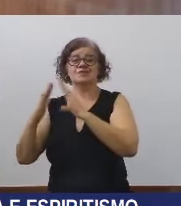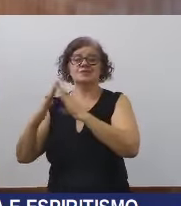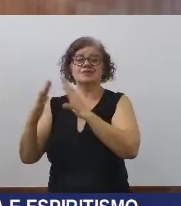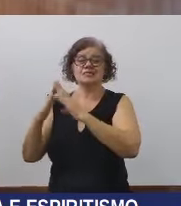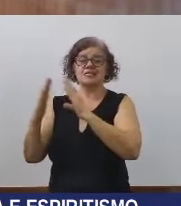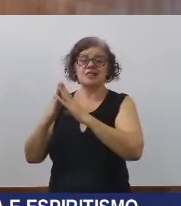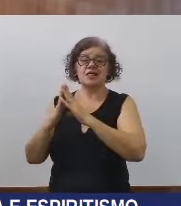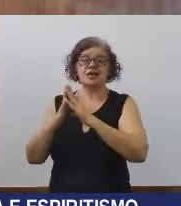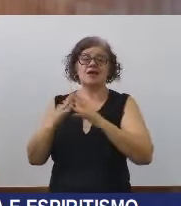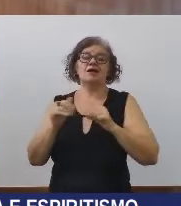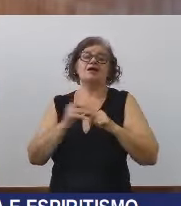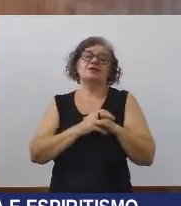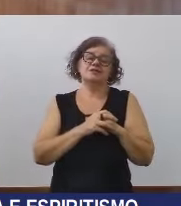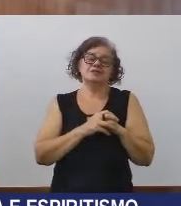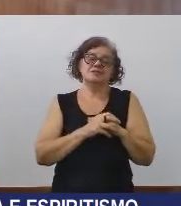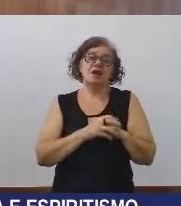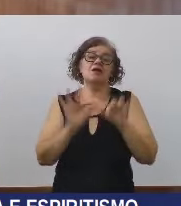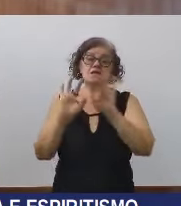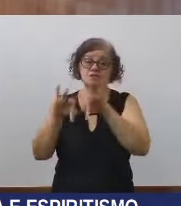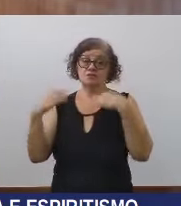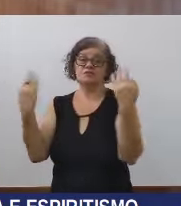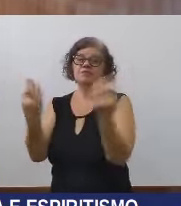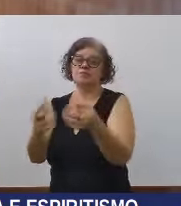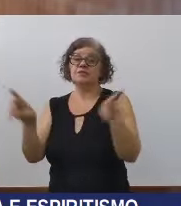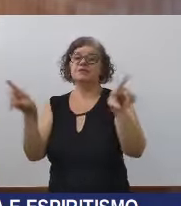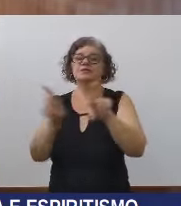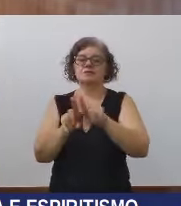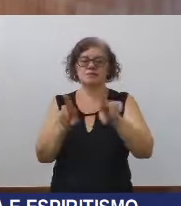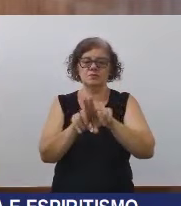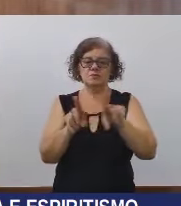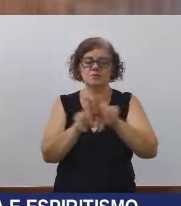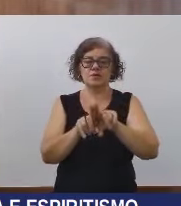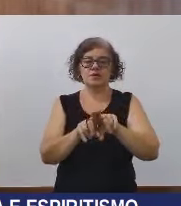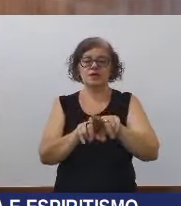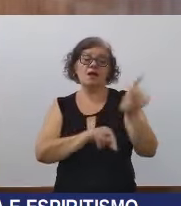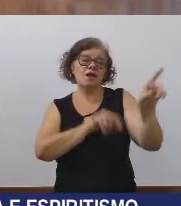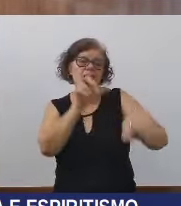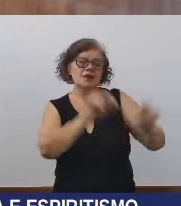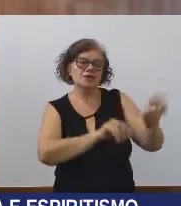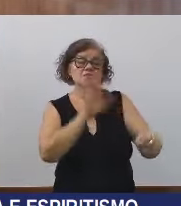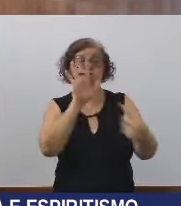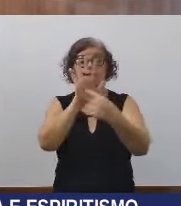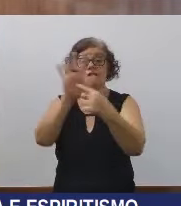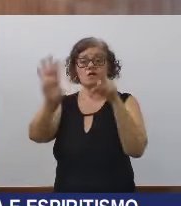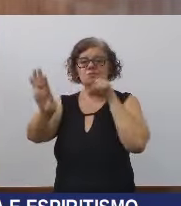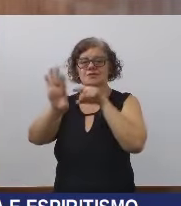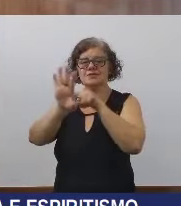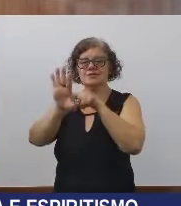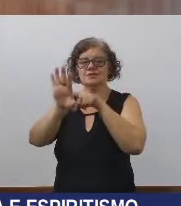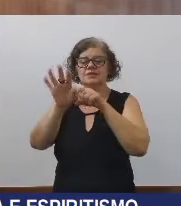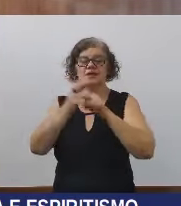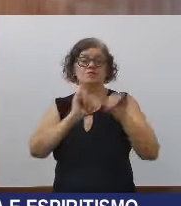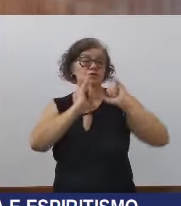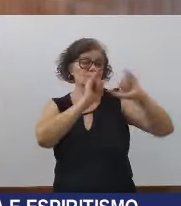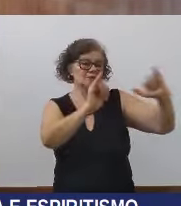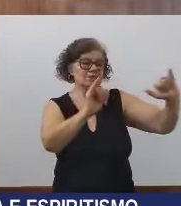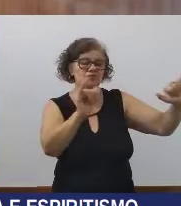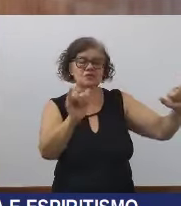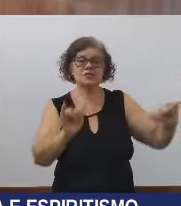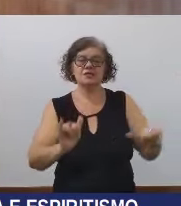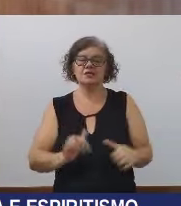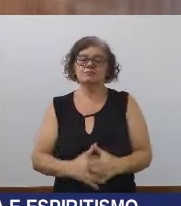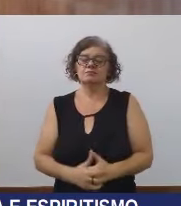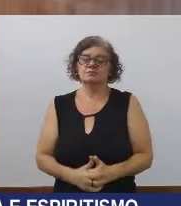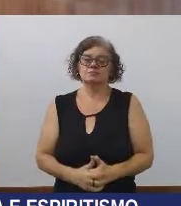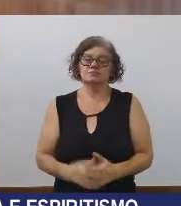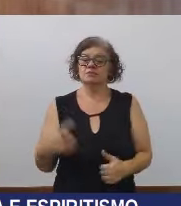teto, da nossa família. Eu escolhi essa metáfora para dizer